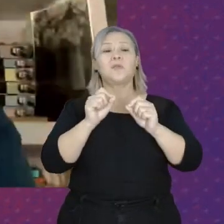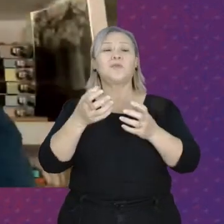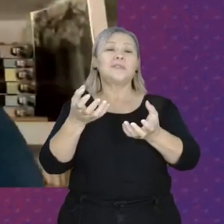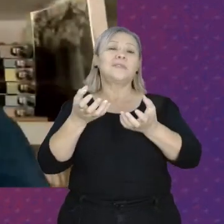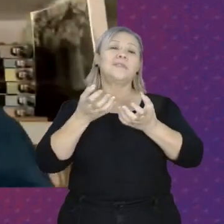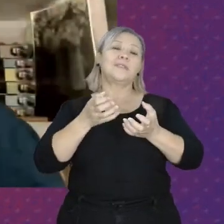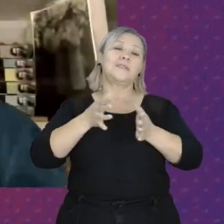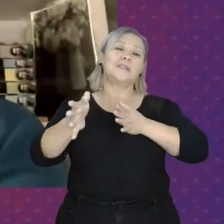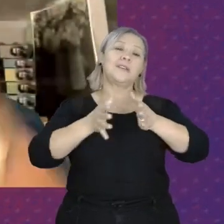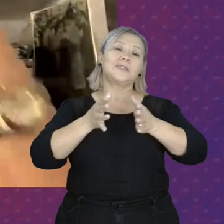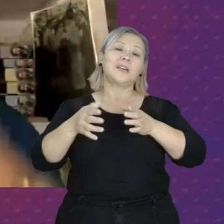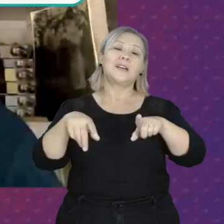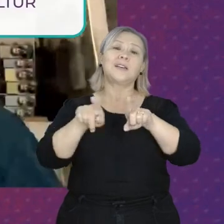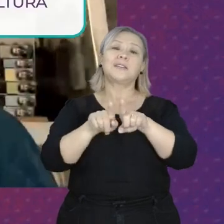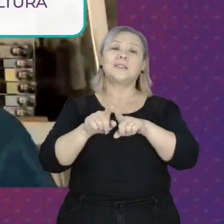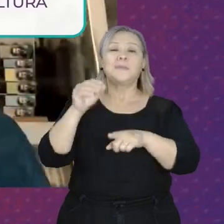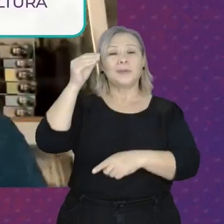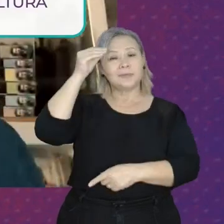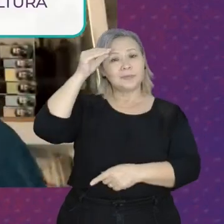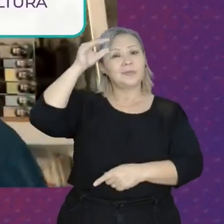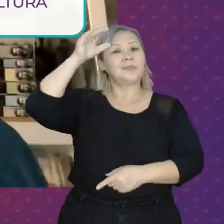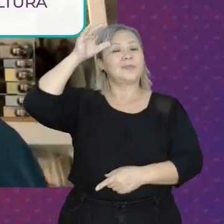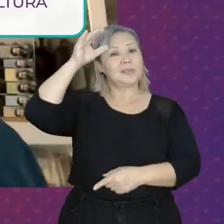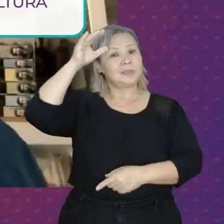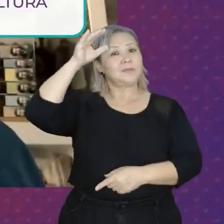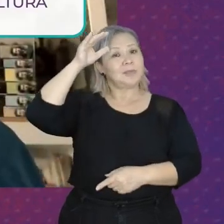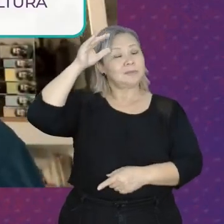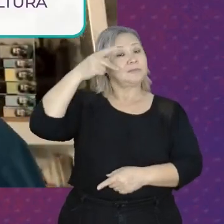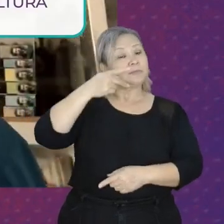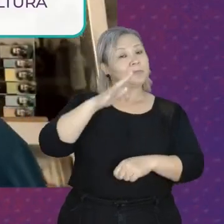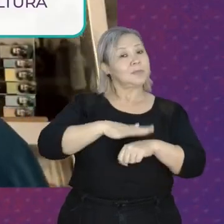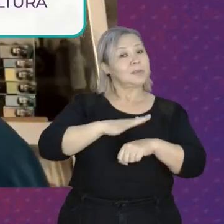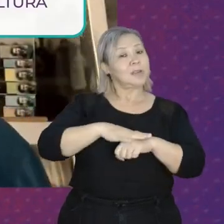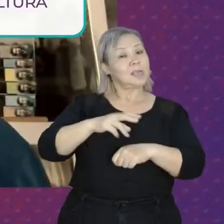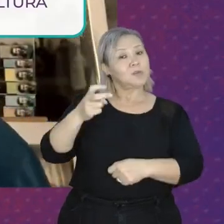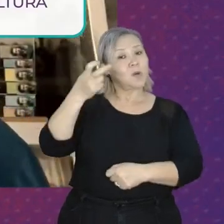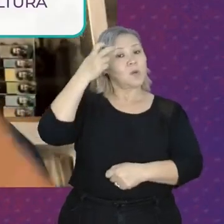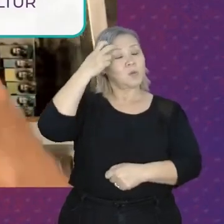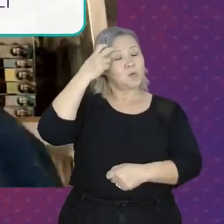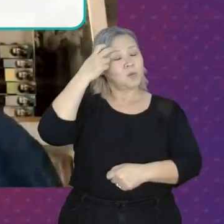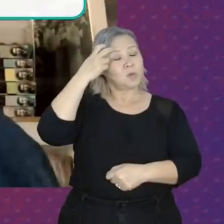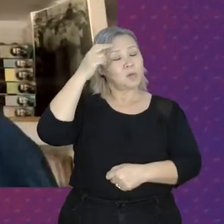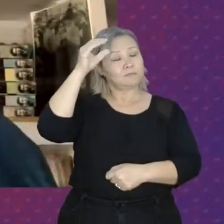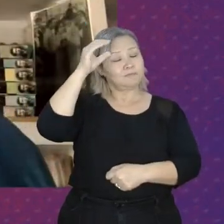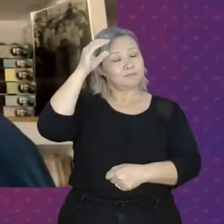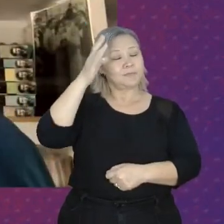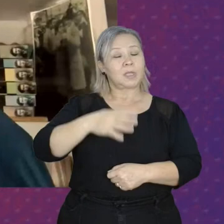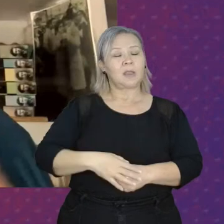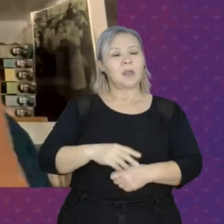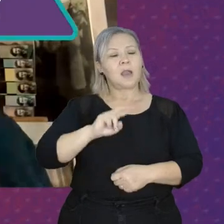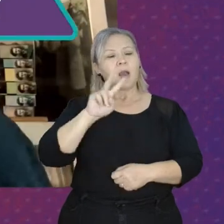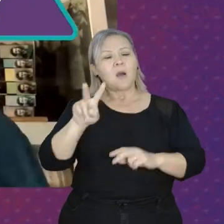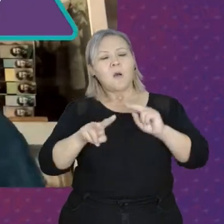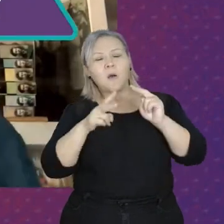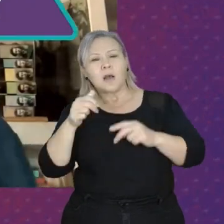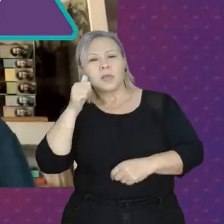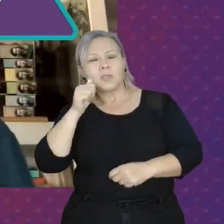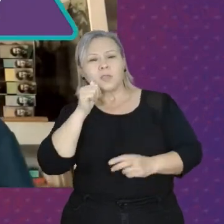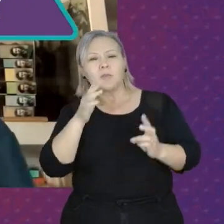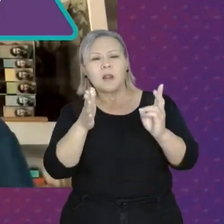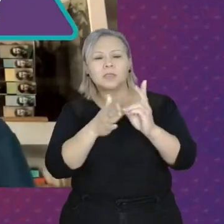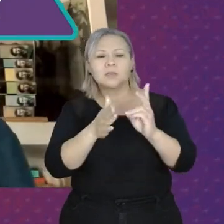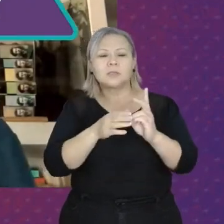como também do conhecimento das suas culturas. Né? Olhemos para as mulheres indígenas.